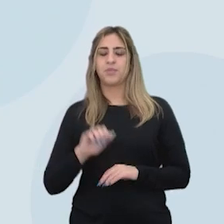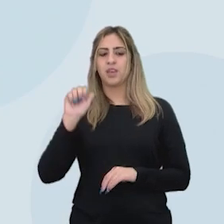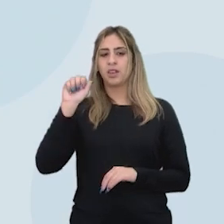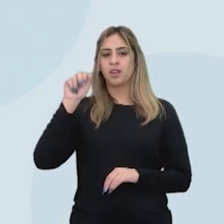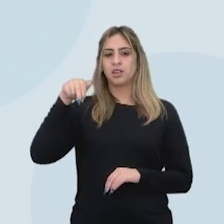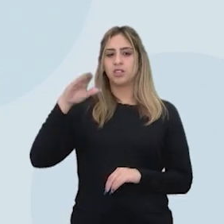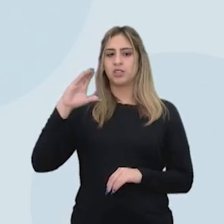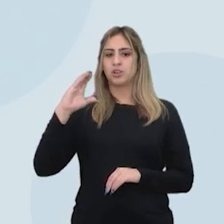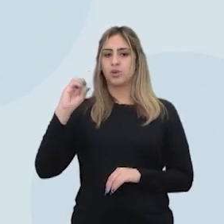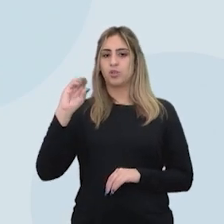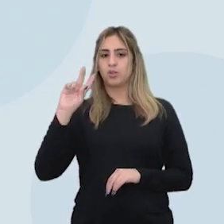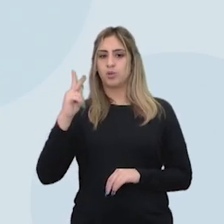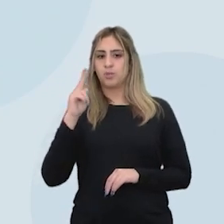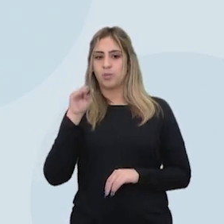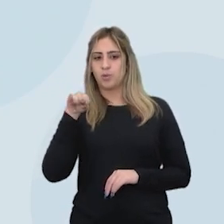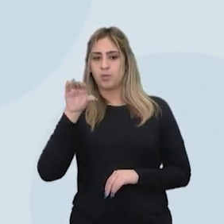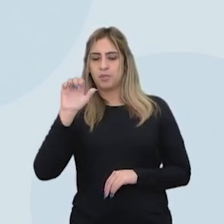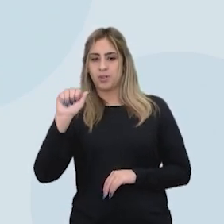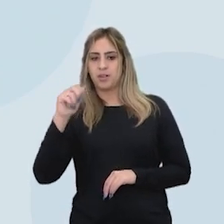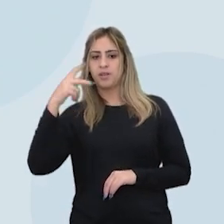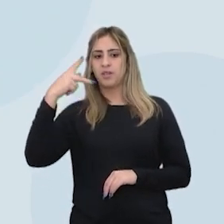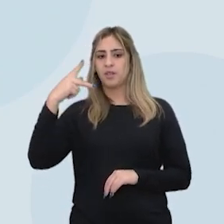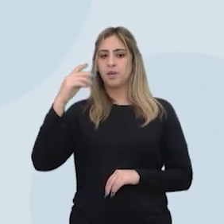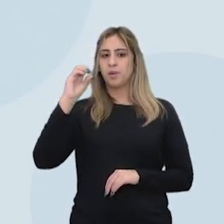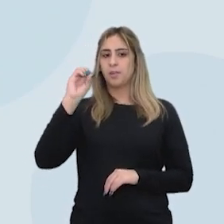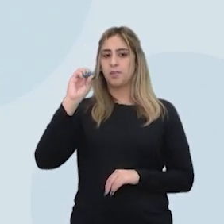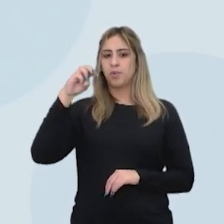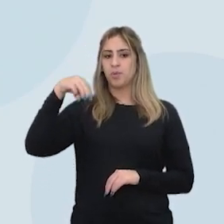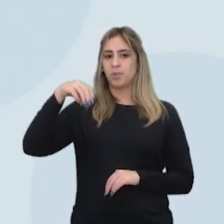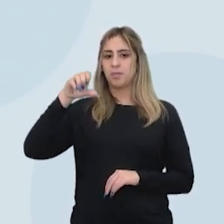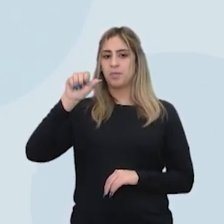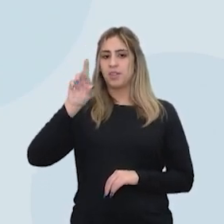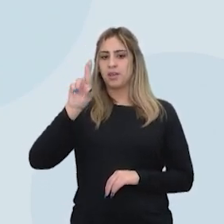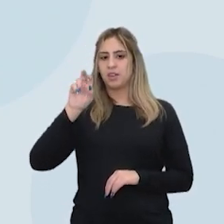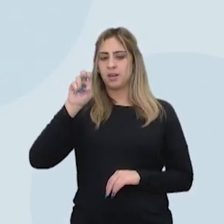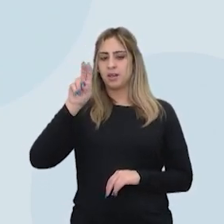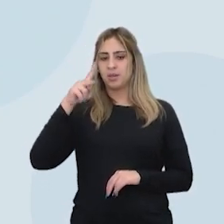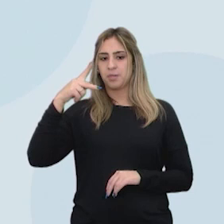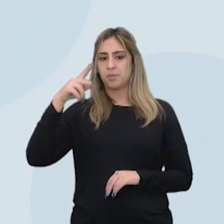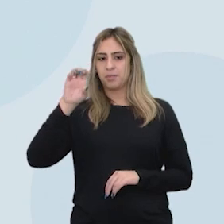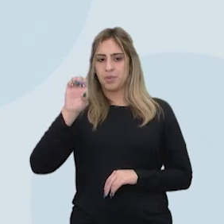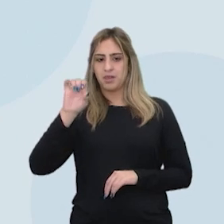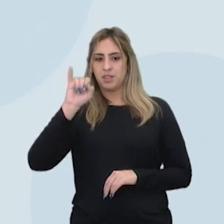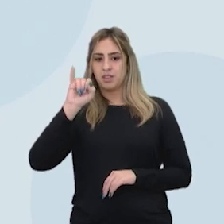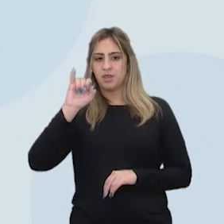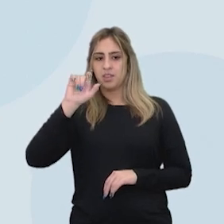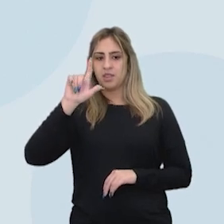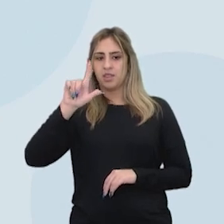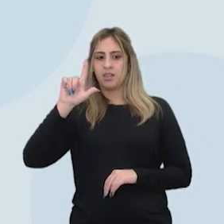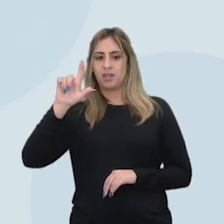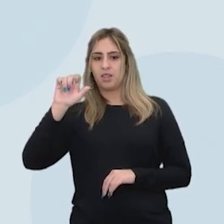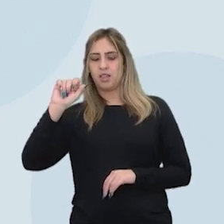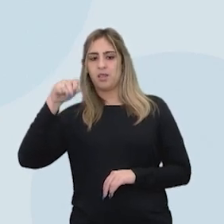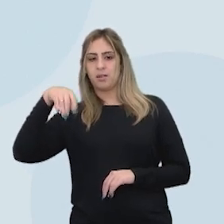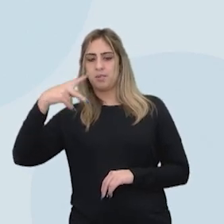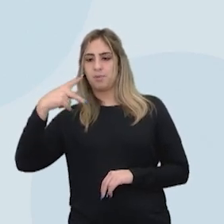Mururata. Acoyuma. Acotango. Ancouma. Nossa, olha só.